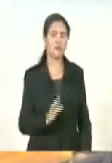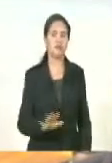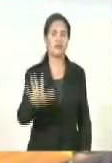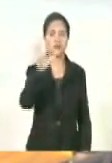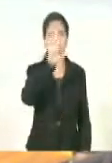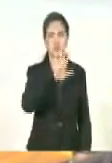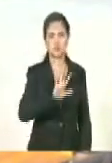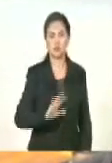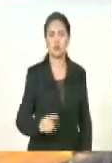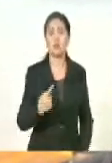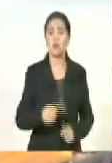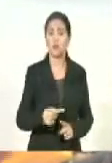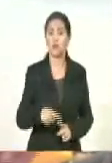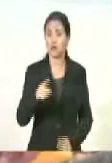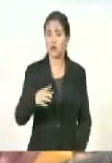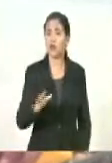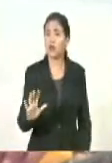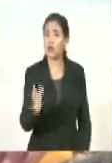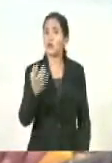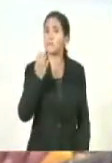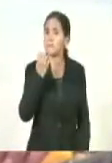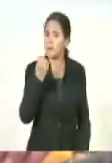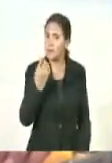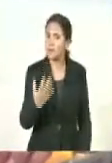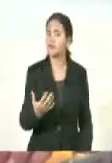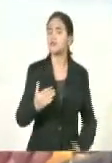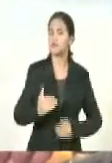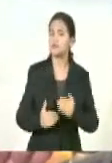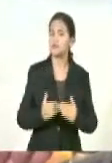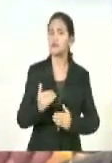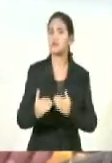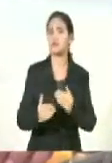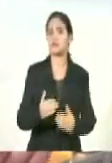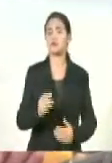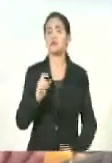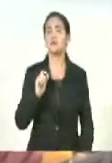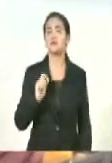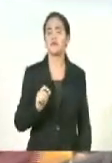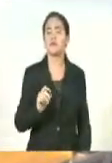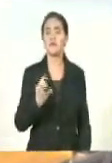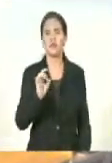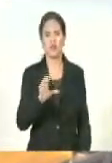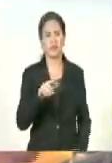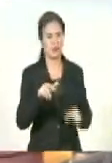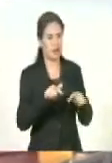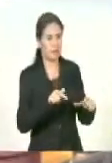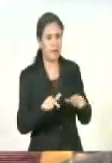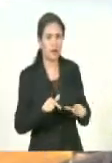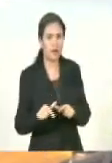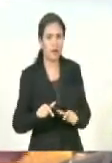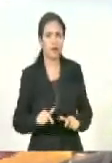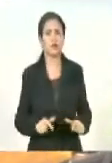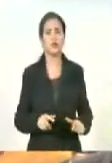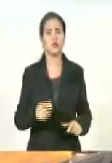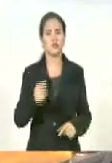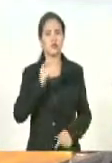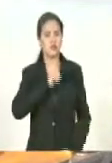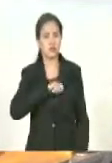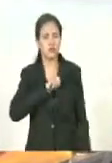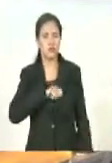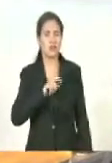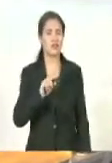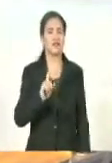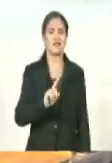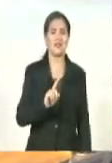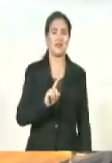um empreendimento de sucesso e que gera não só trabalho e renda, como garante